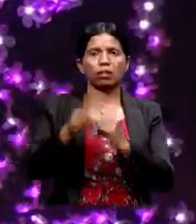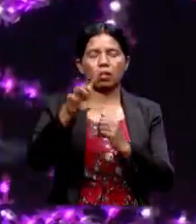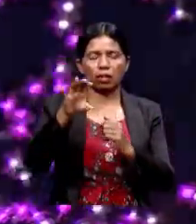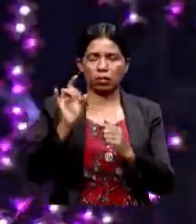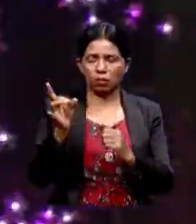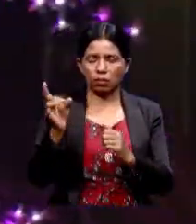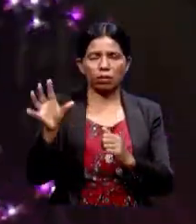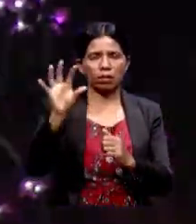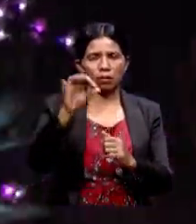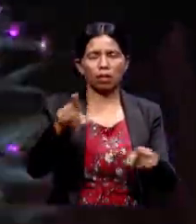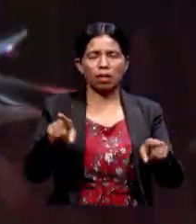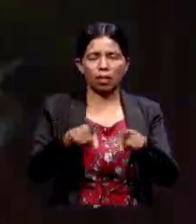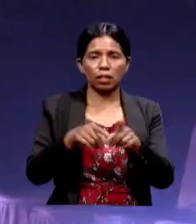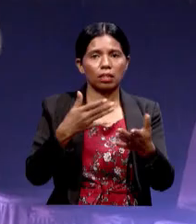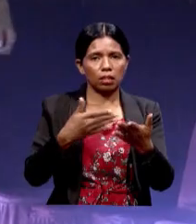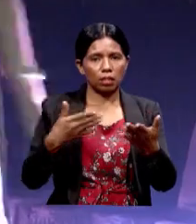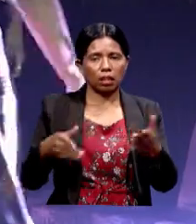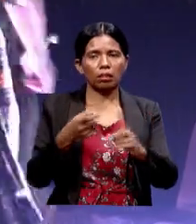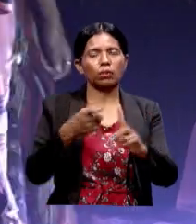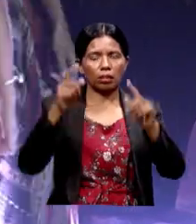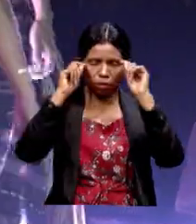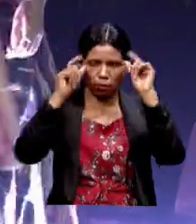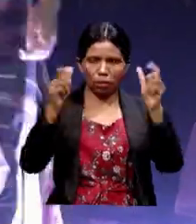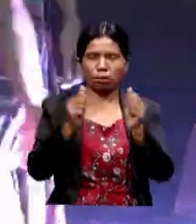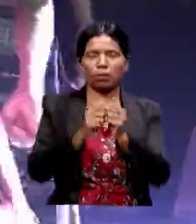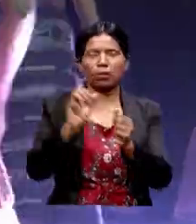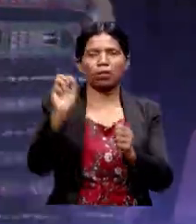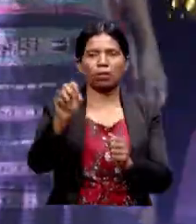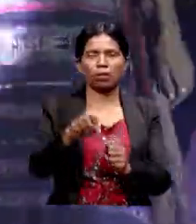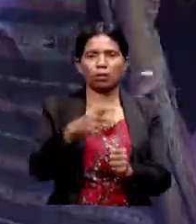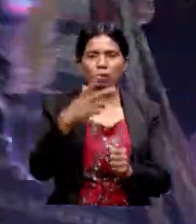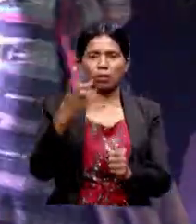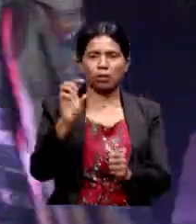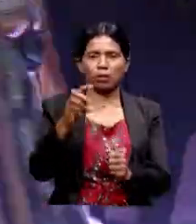dar patrimônio material e Rusi reunião Comitê Sanur Resinen e a Sri Lanka,